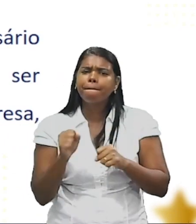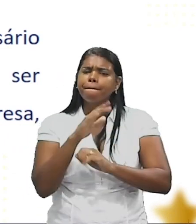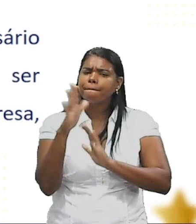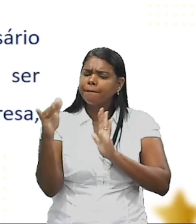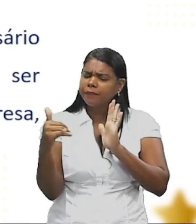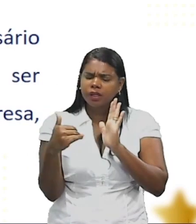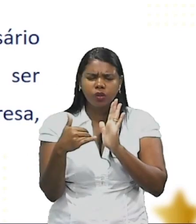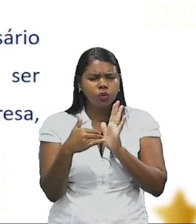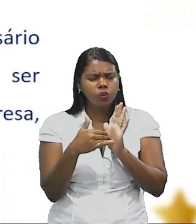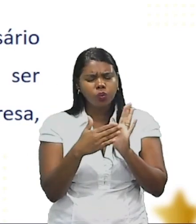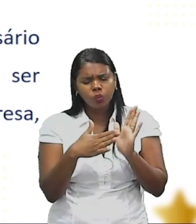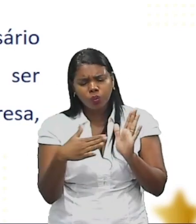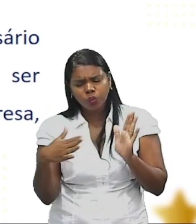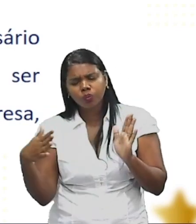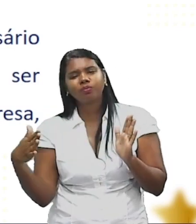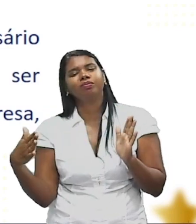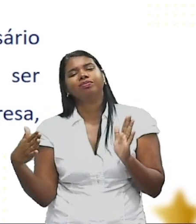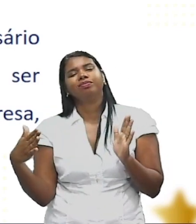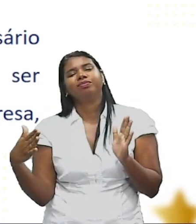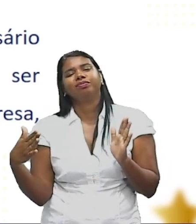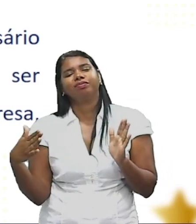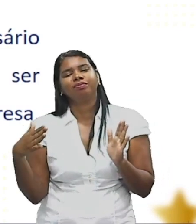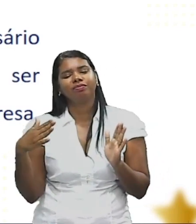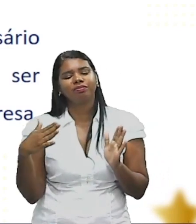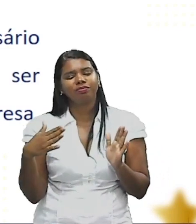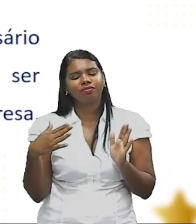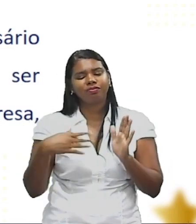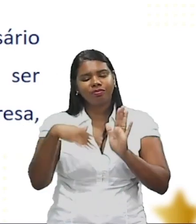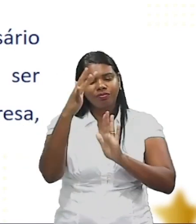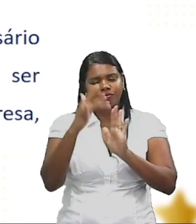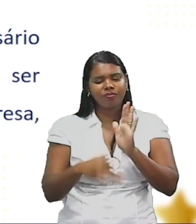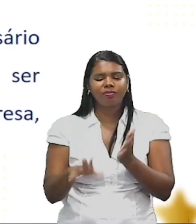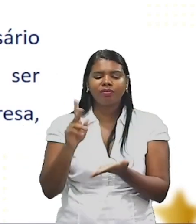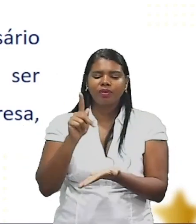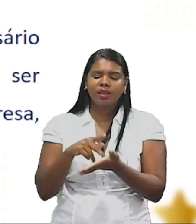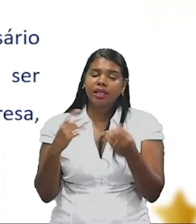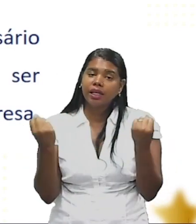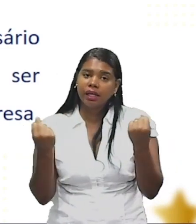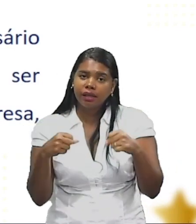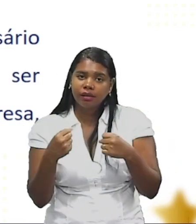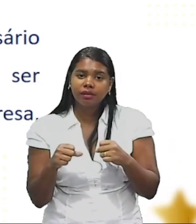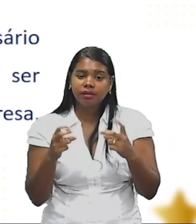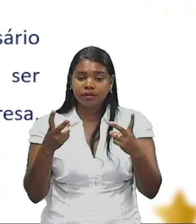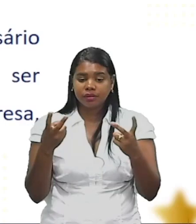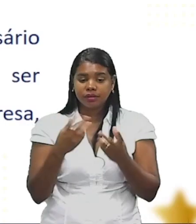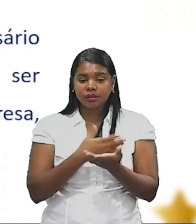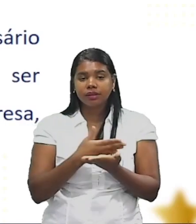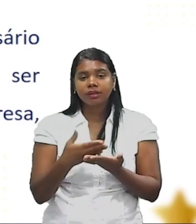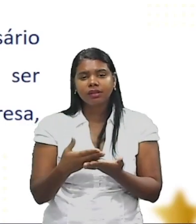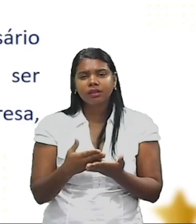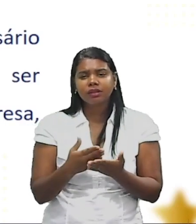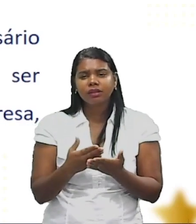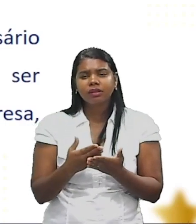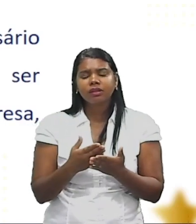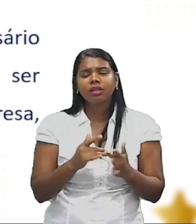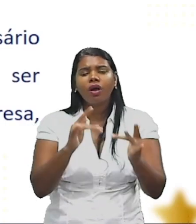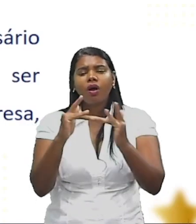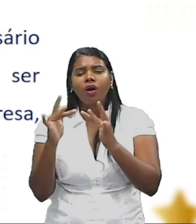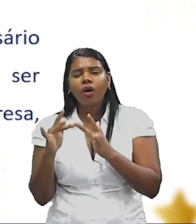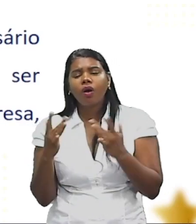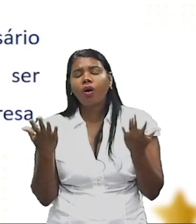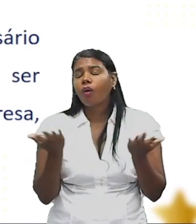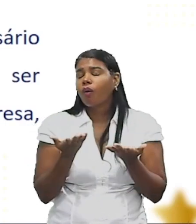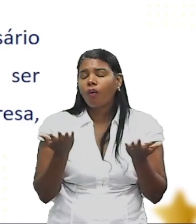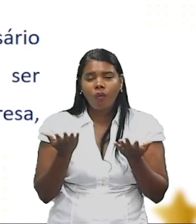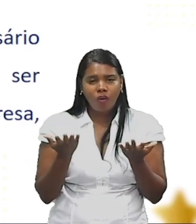esses momentos. Então, para determinar esses momentos da verdade, é necessário identificar inicialmente qualquer contato, como eu falei para